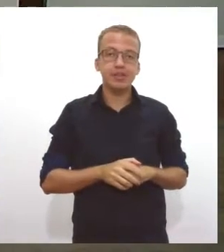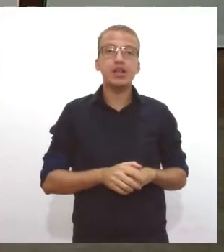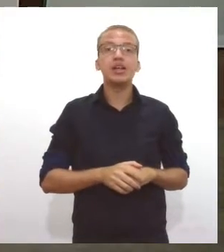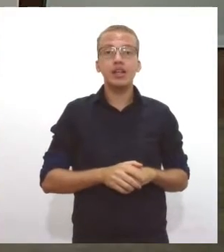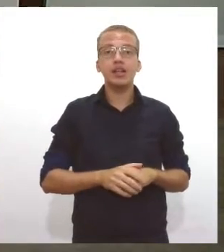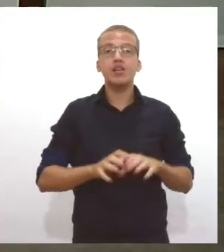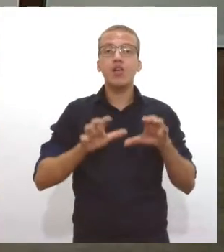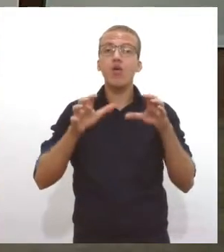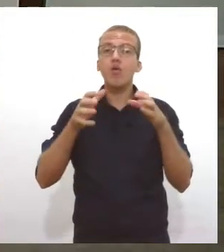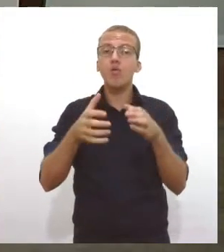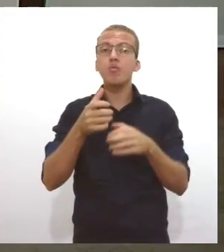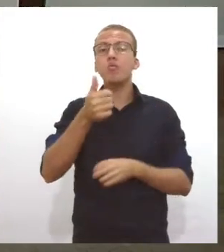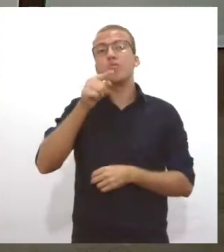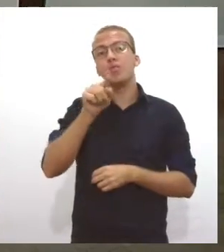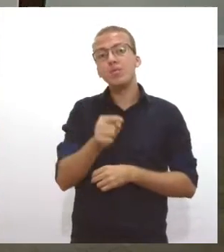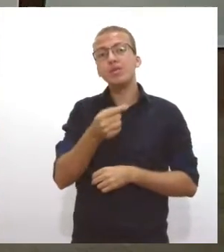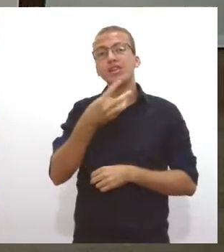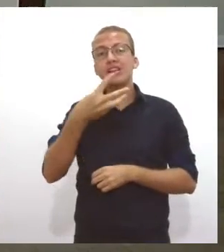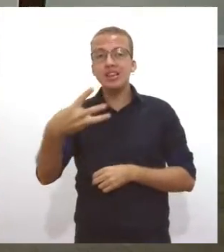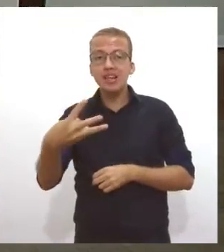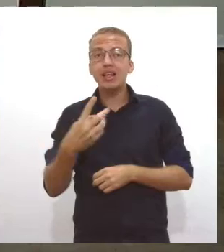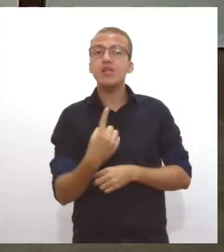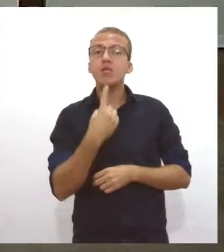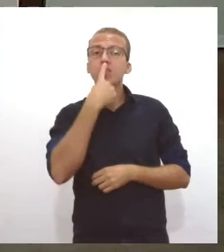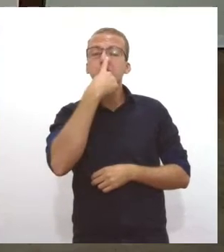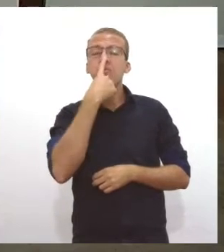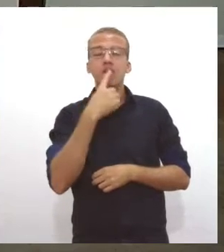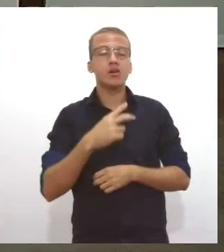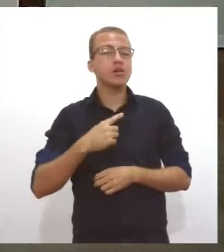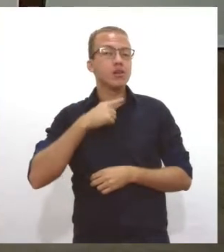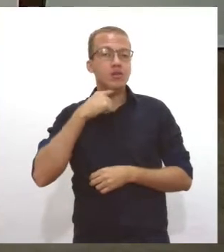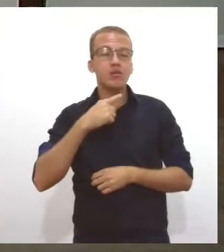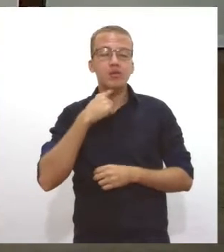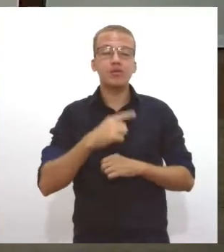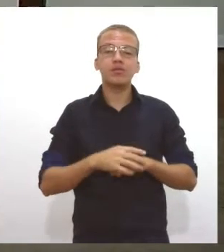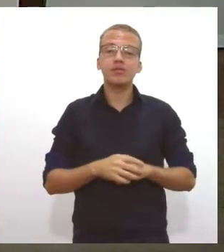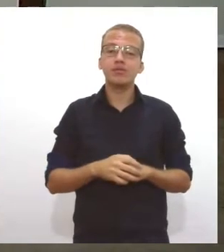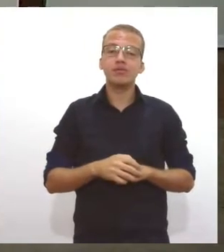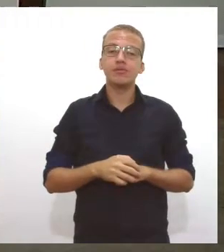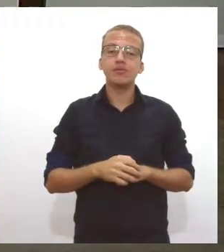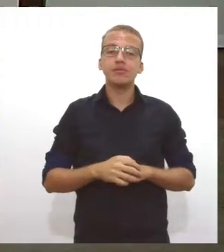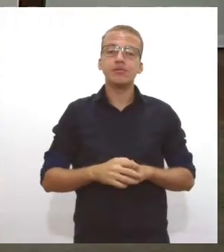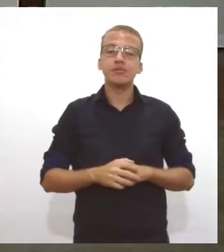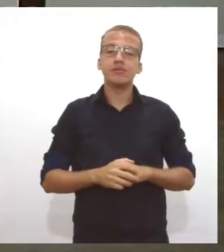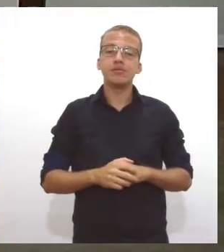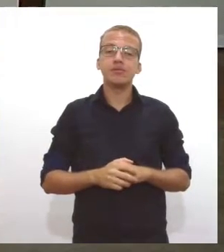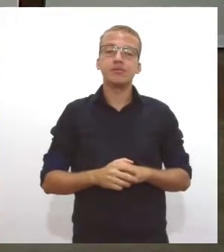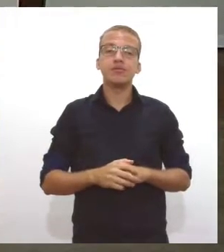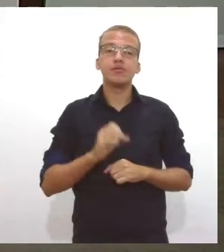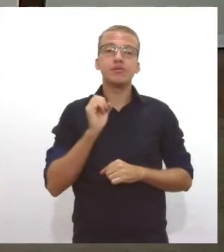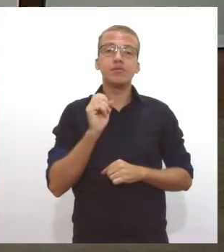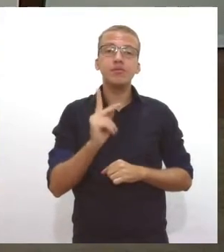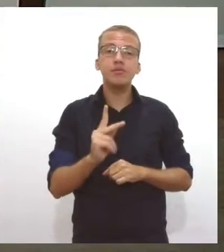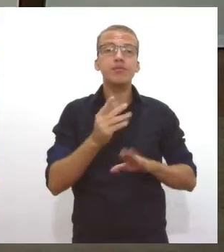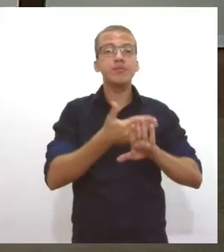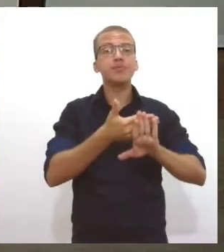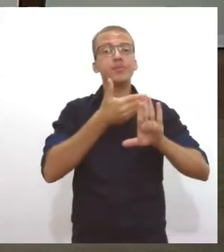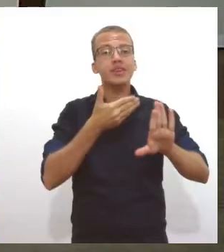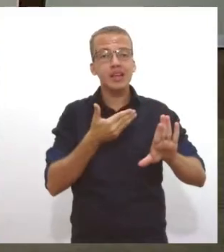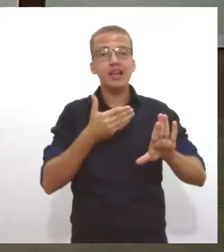ou seja isso também é um outro ponto que tem que ser observado né porque Ok garante o afastamento